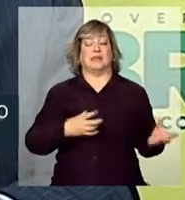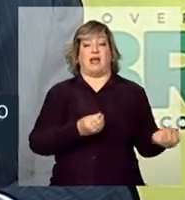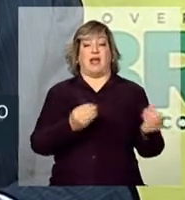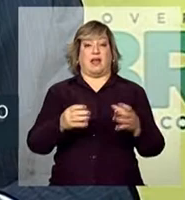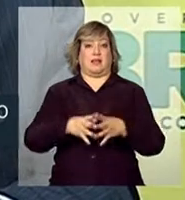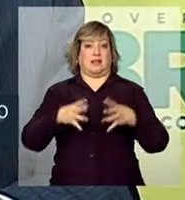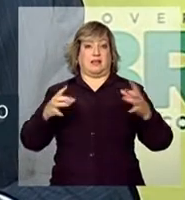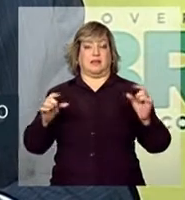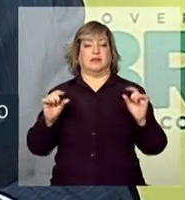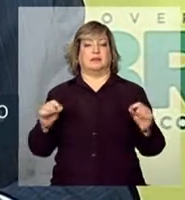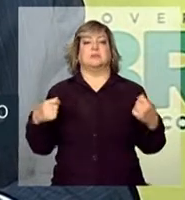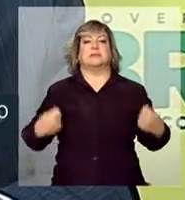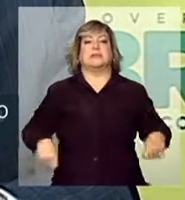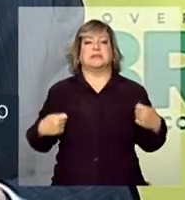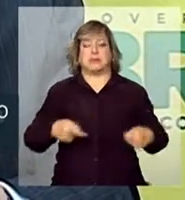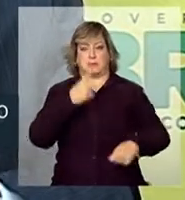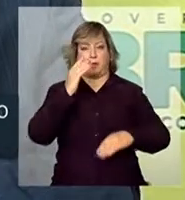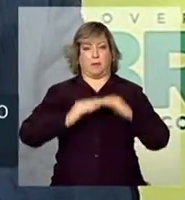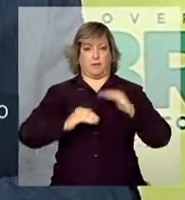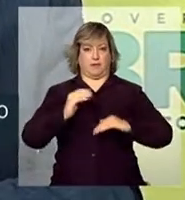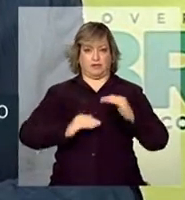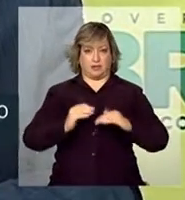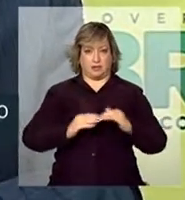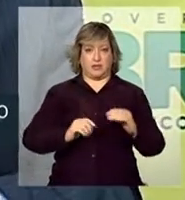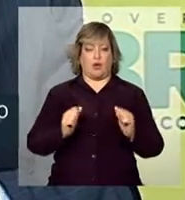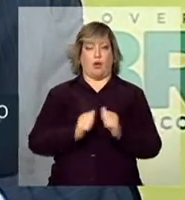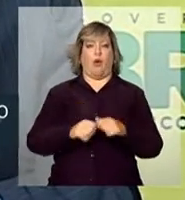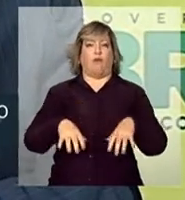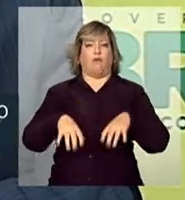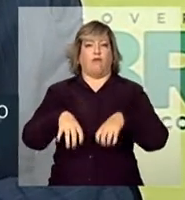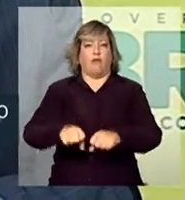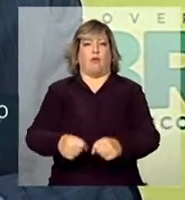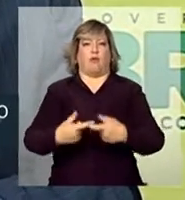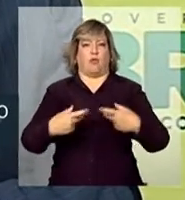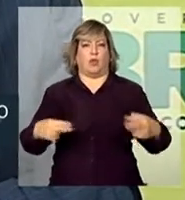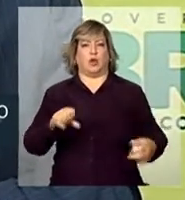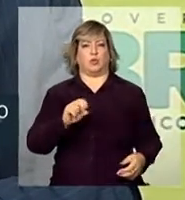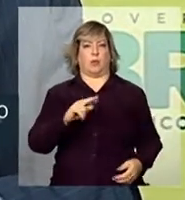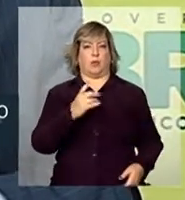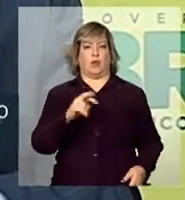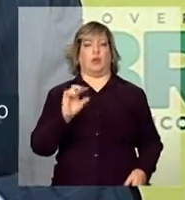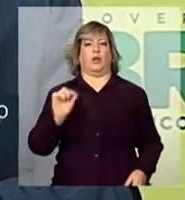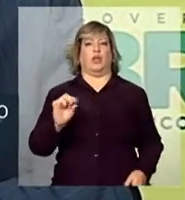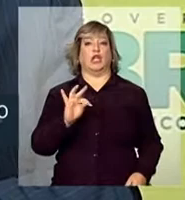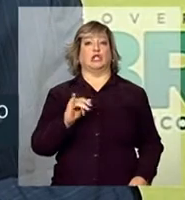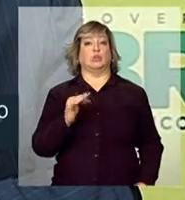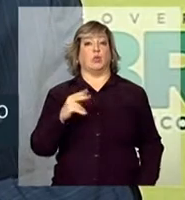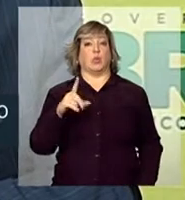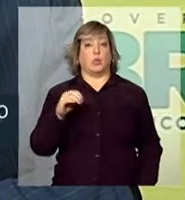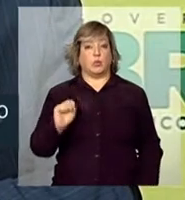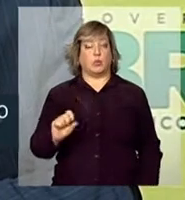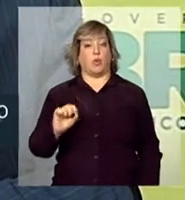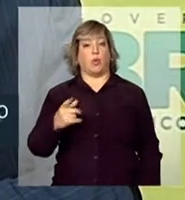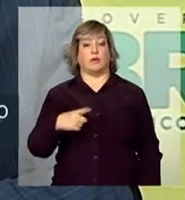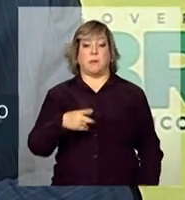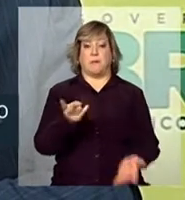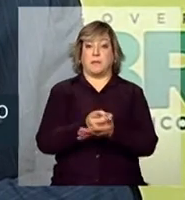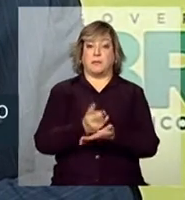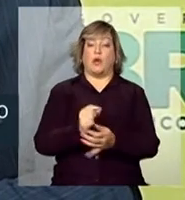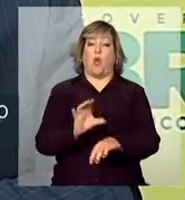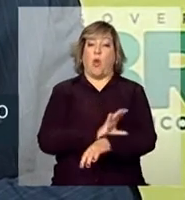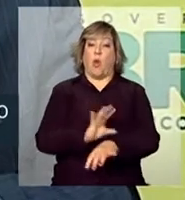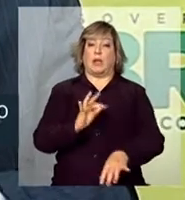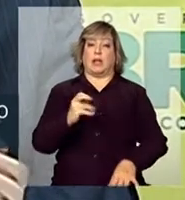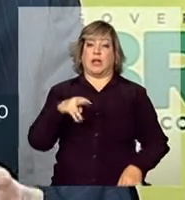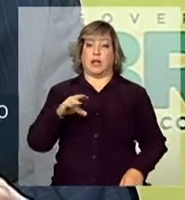demanda por profissionais com formação superior titulados o mesmo com curso técnico